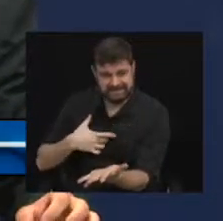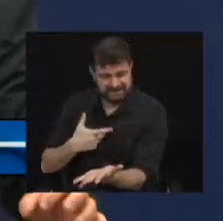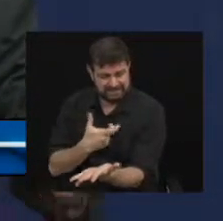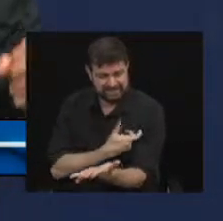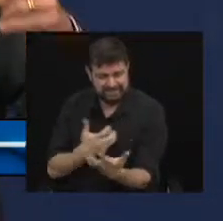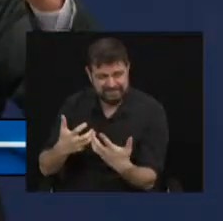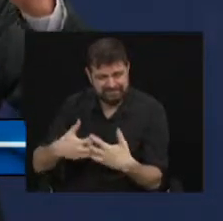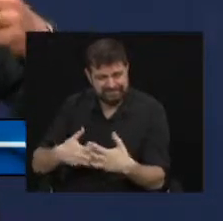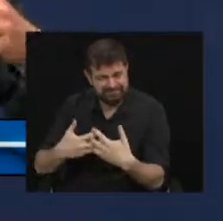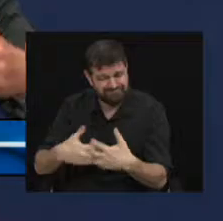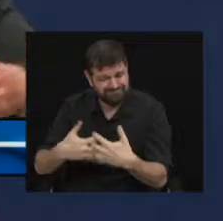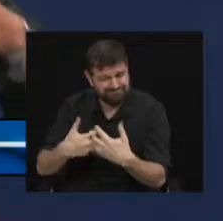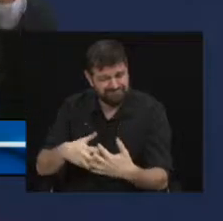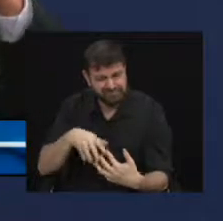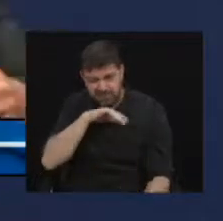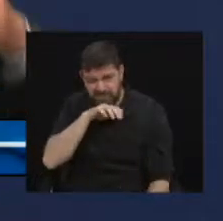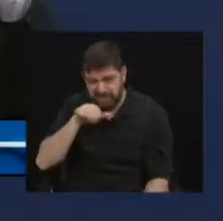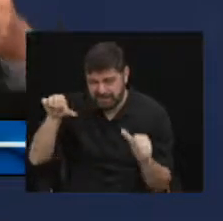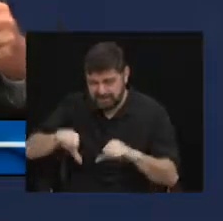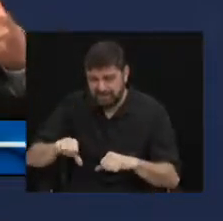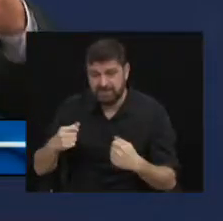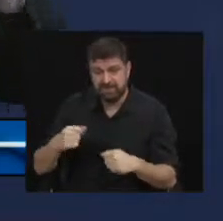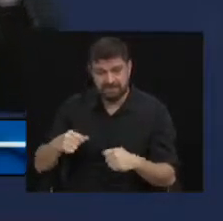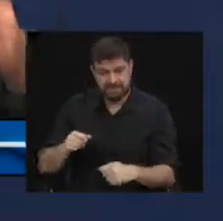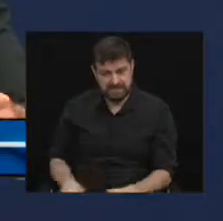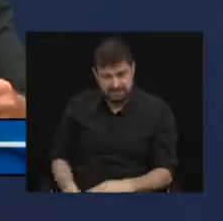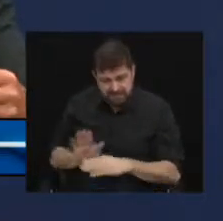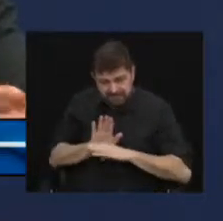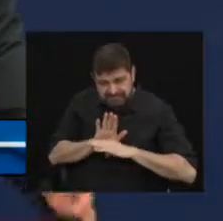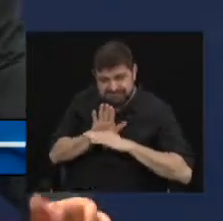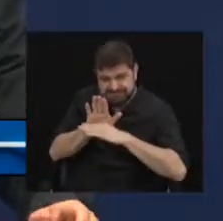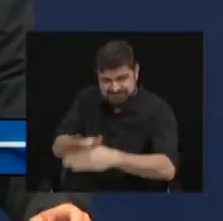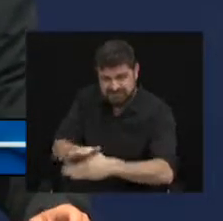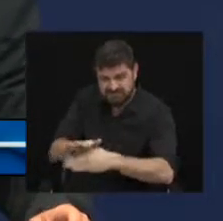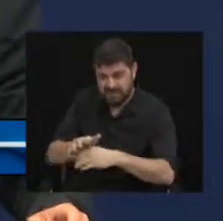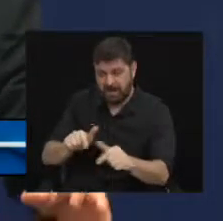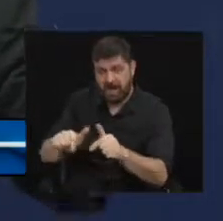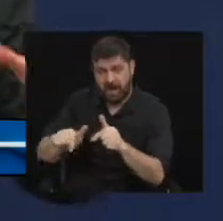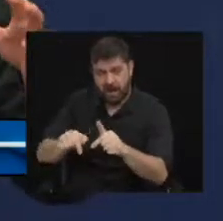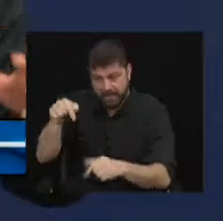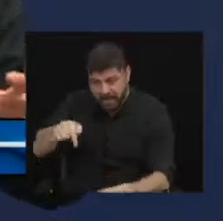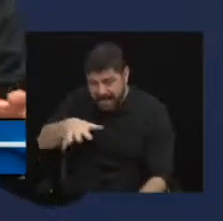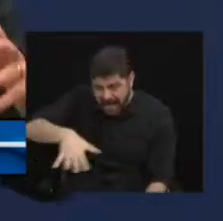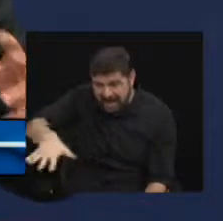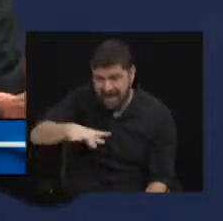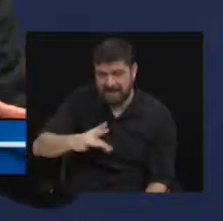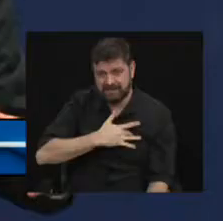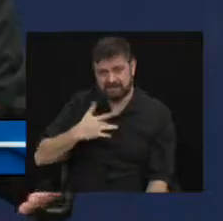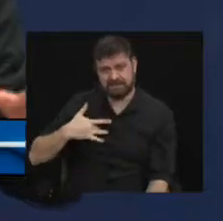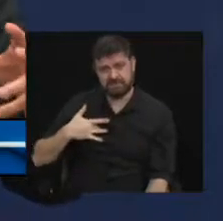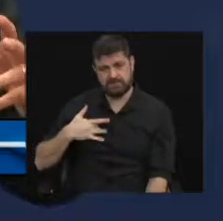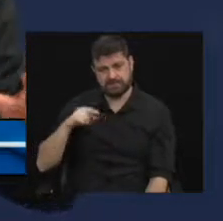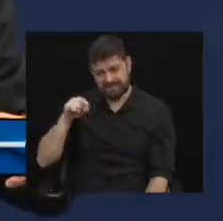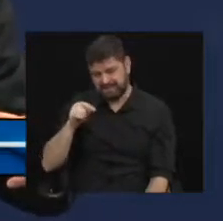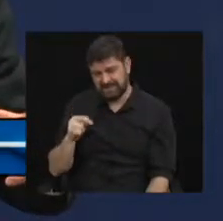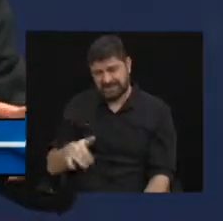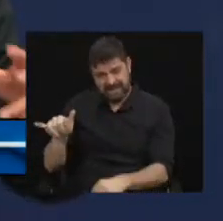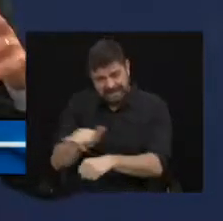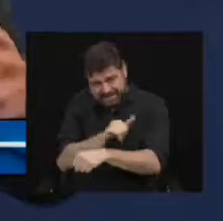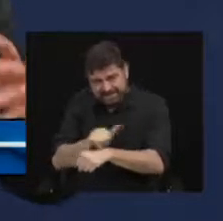até chegando a 24 horas de atendimento, para dar conta de atender tanto a população de Campinas, que está